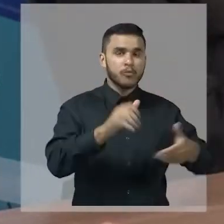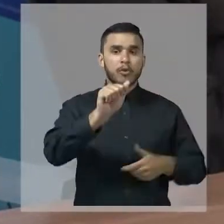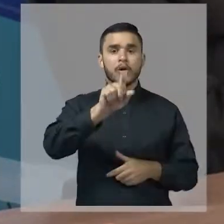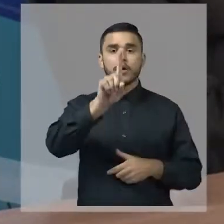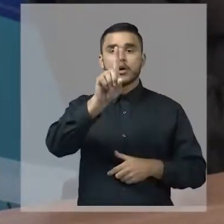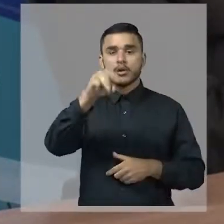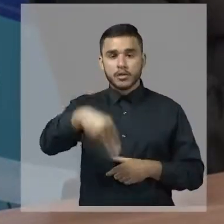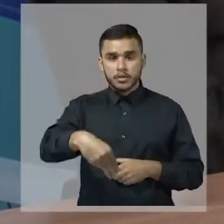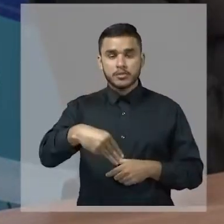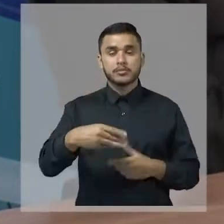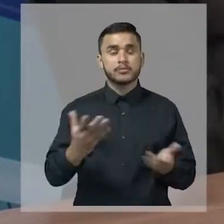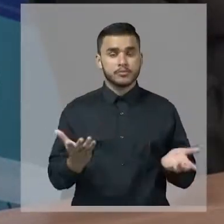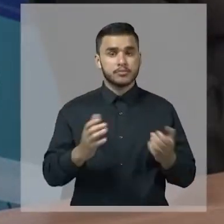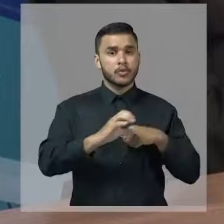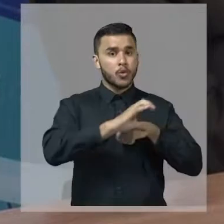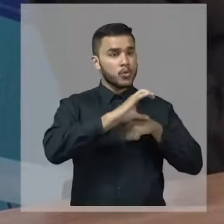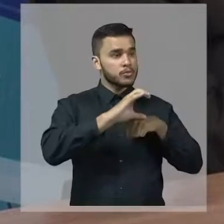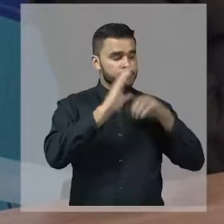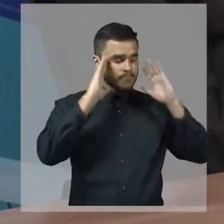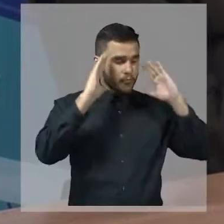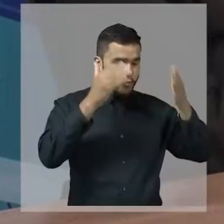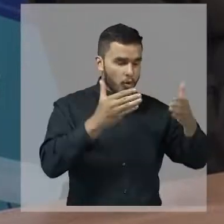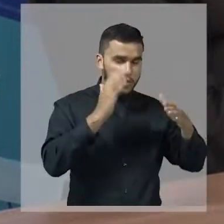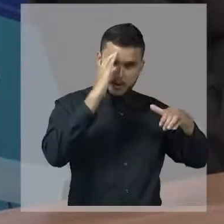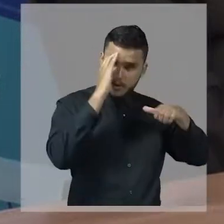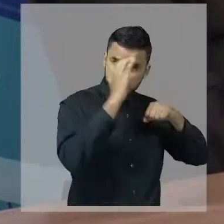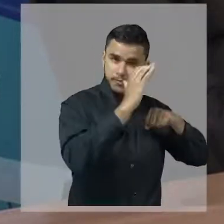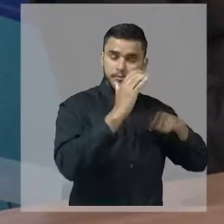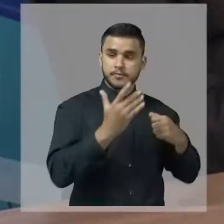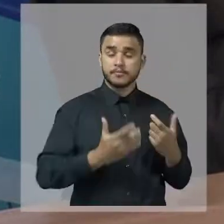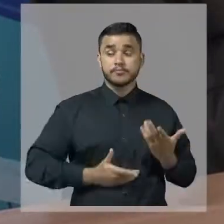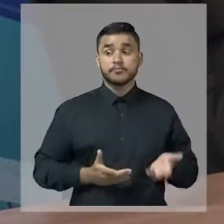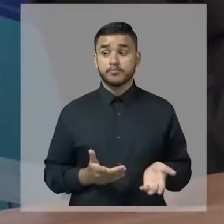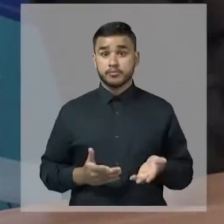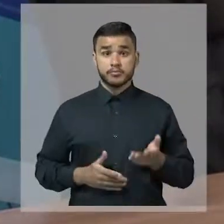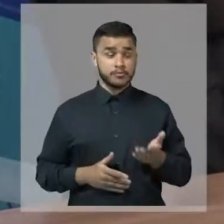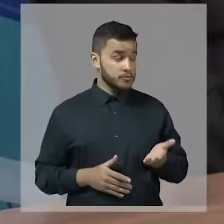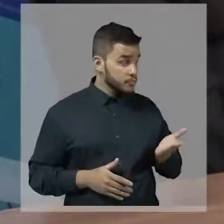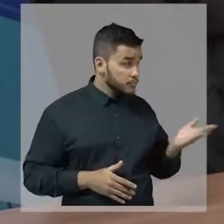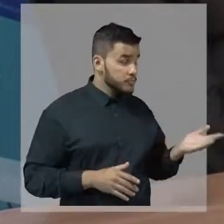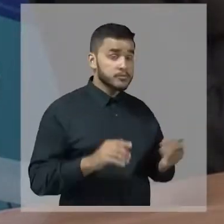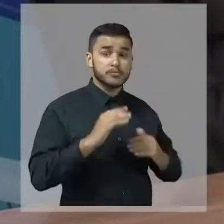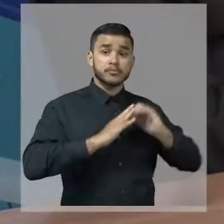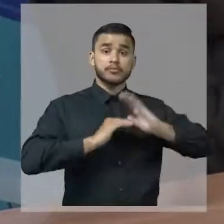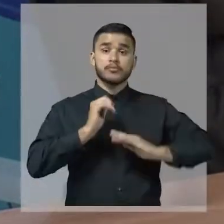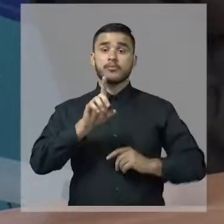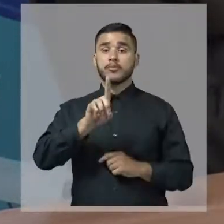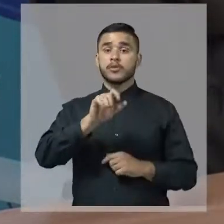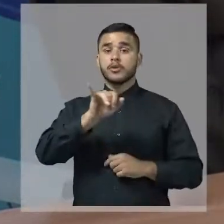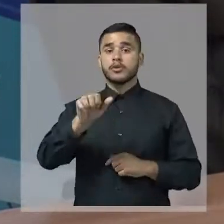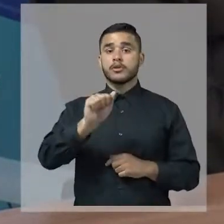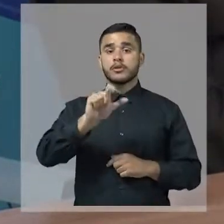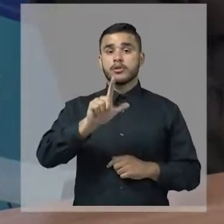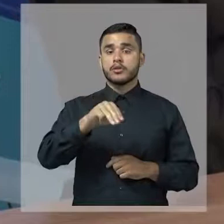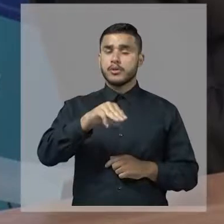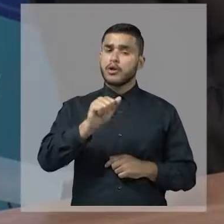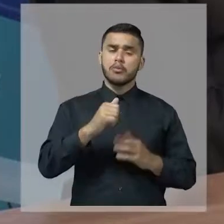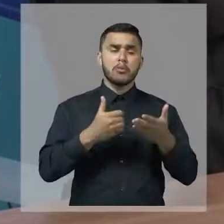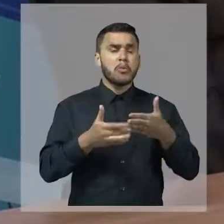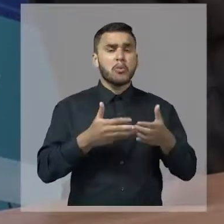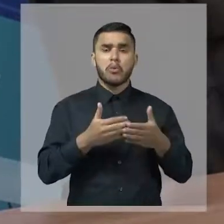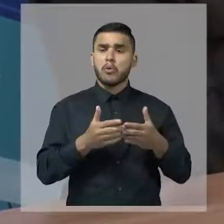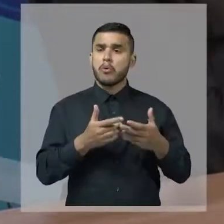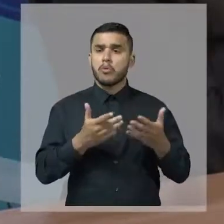administrativo ou constitucional, não é? Já o professor Djalma, não, ele é tão competente que atuaria em qualquer esfera.